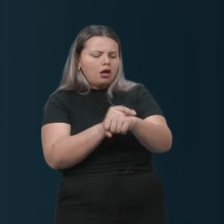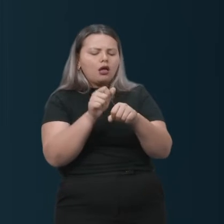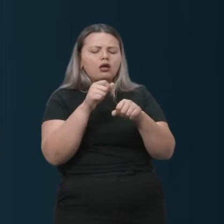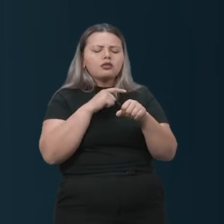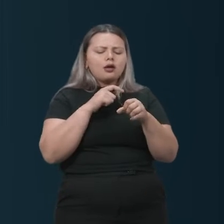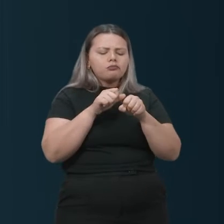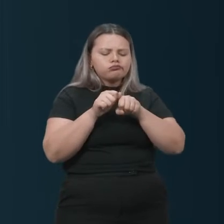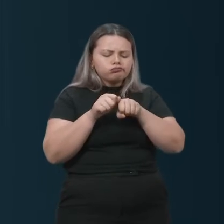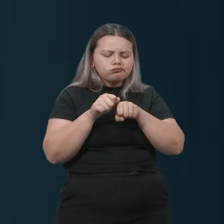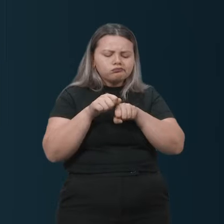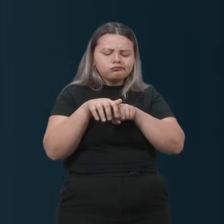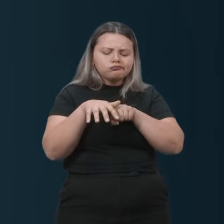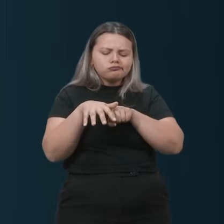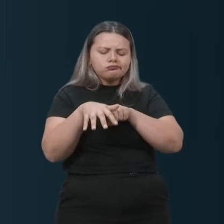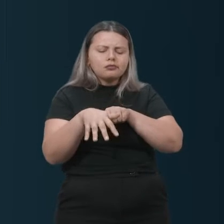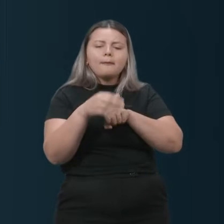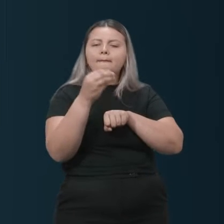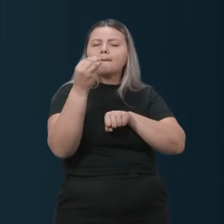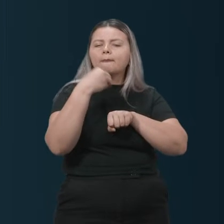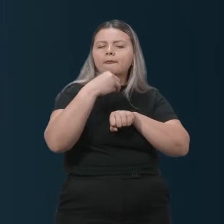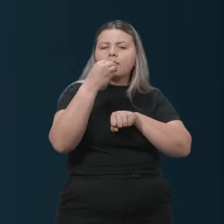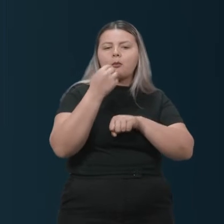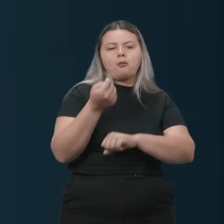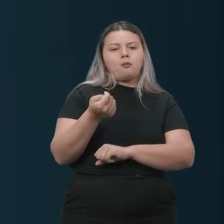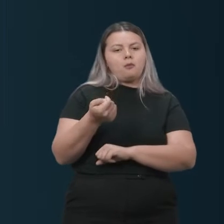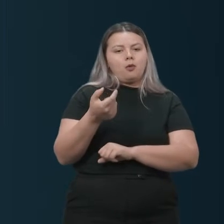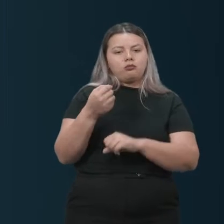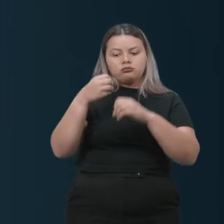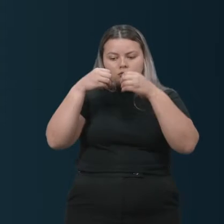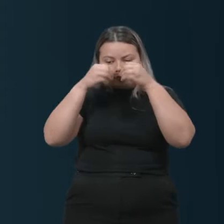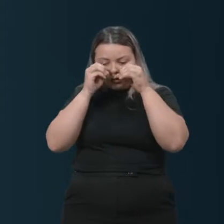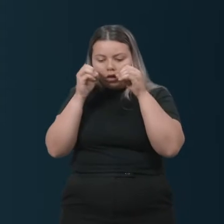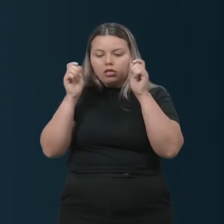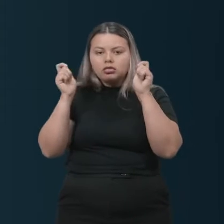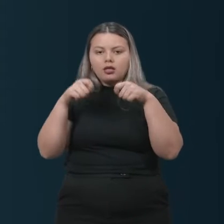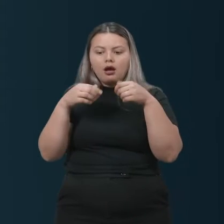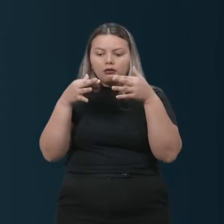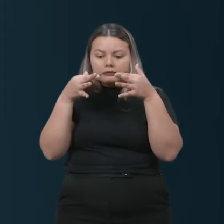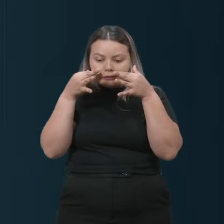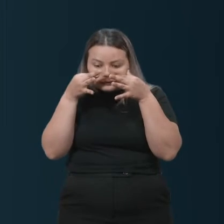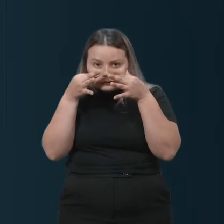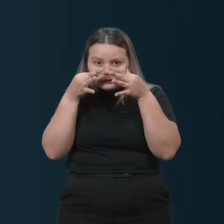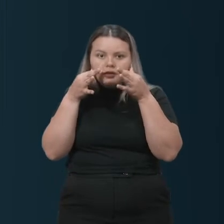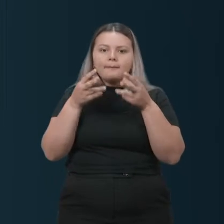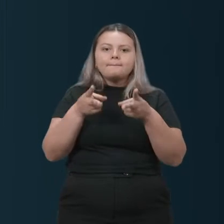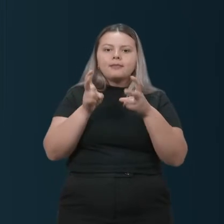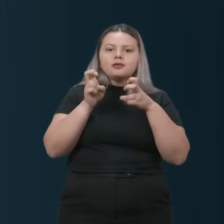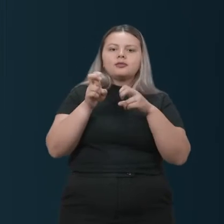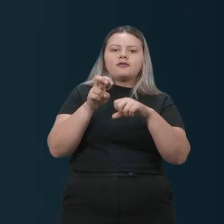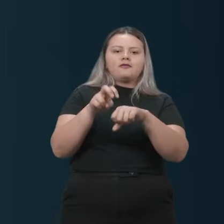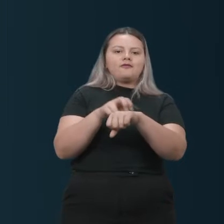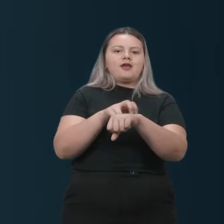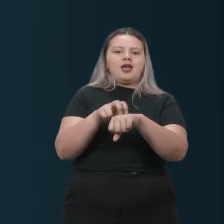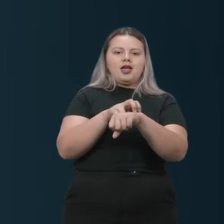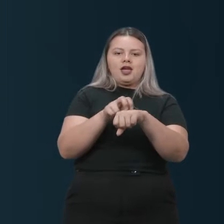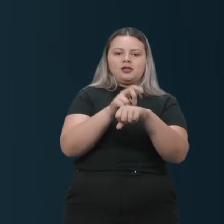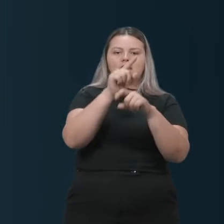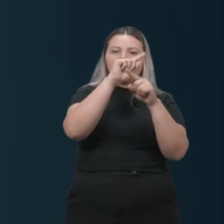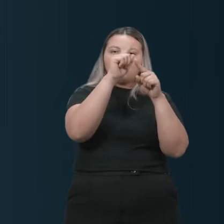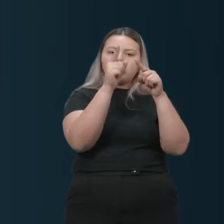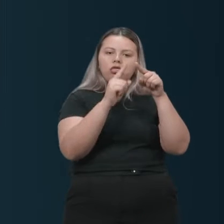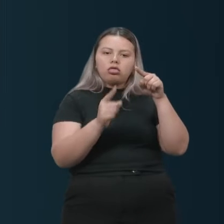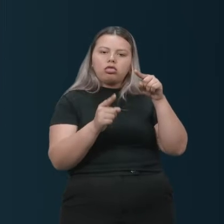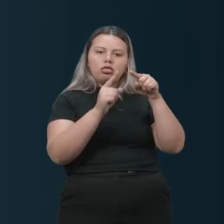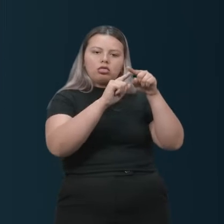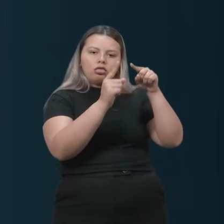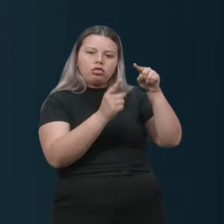células com poucos prolongamentos. Na imagem de microscopia, isso consegue ser observado na marcação em verde,